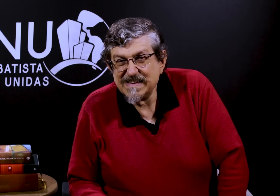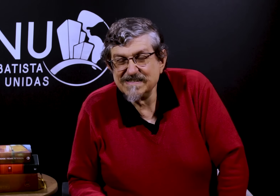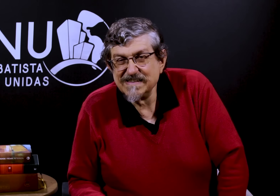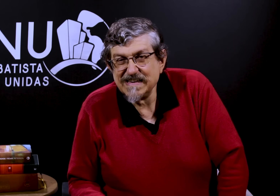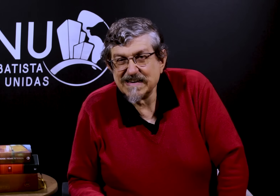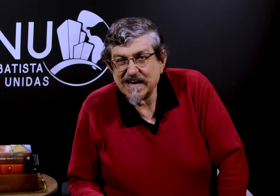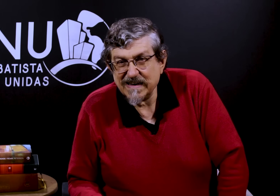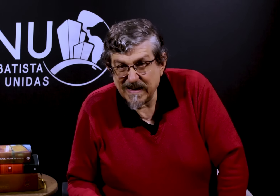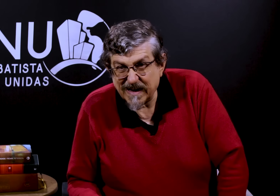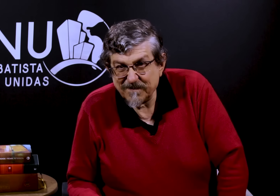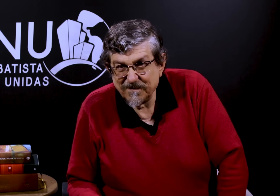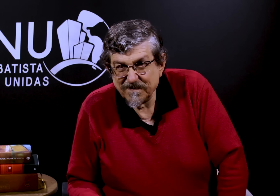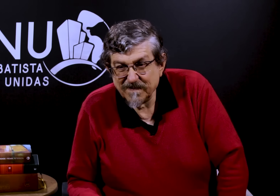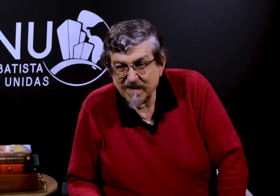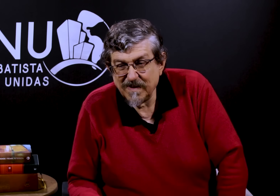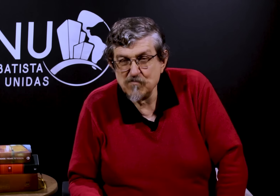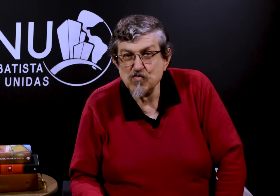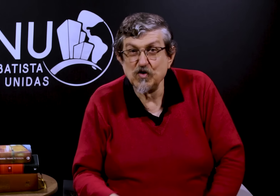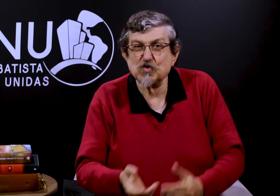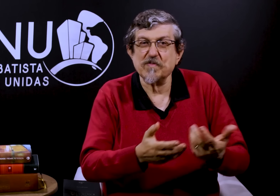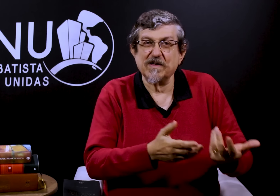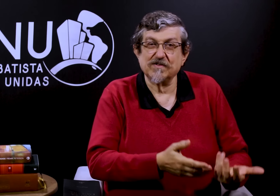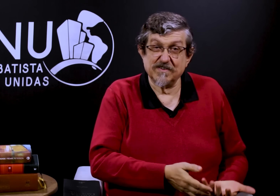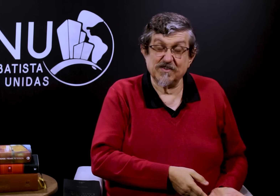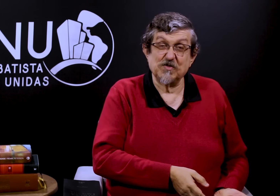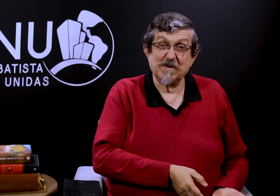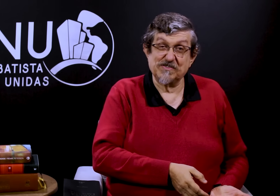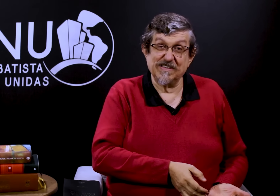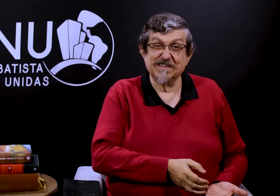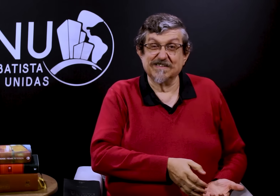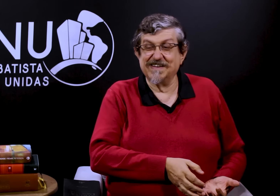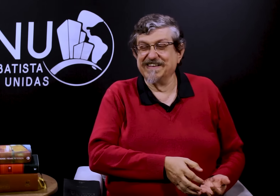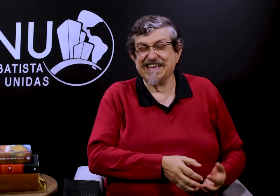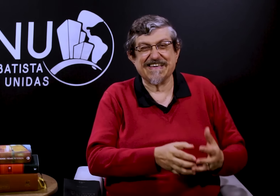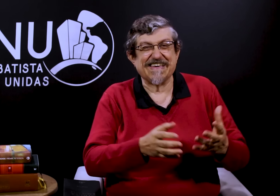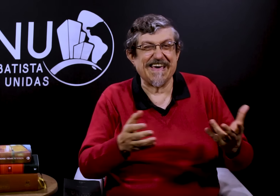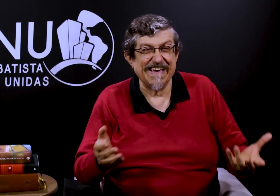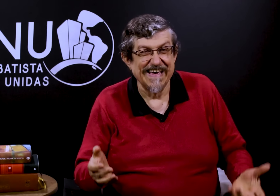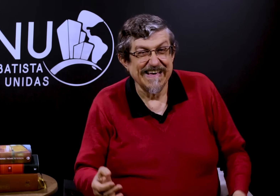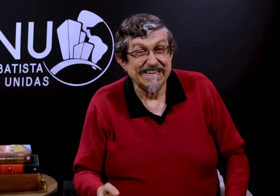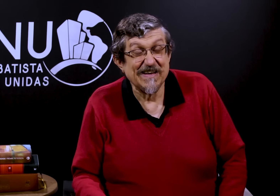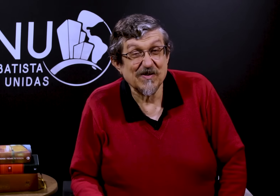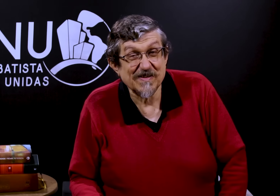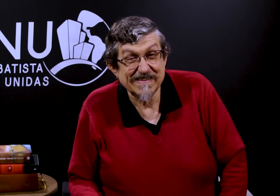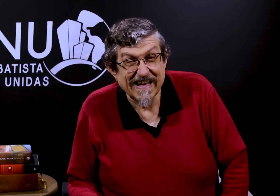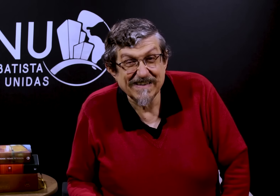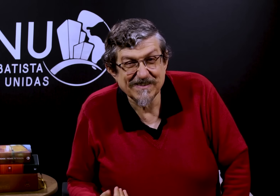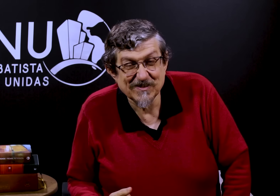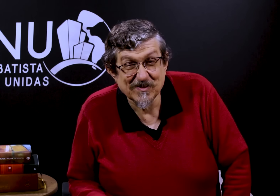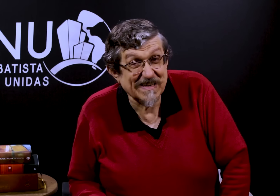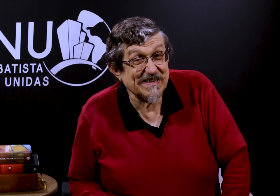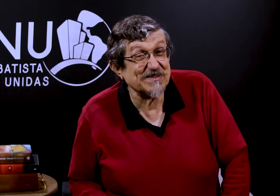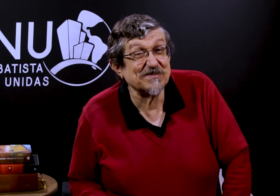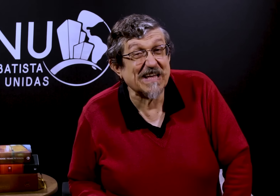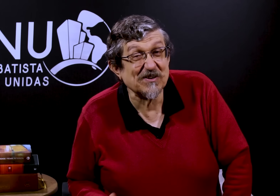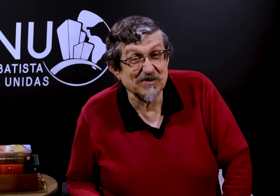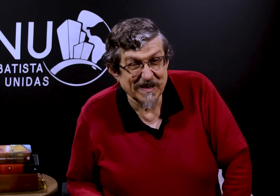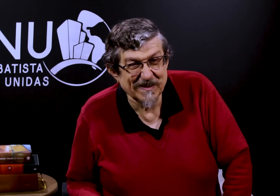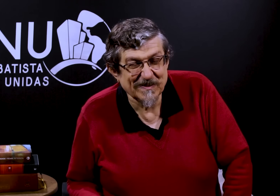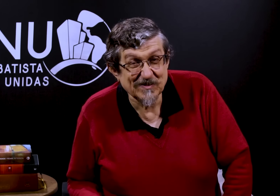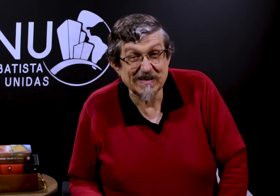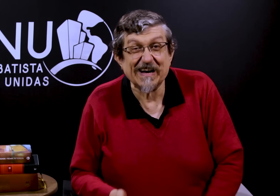parecem desencarrilhar. E muito menos a gente imagina, né, que Deus está agindo quando a gente